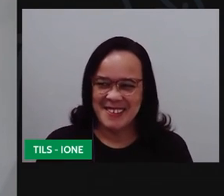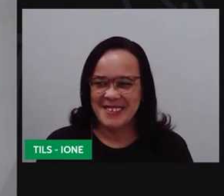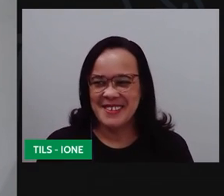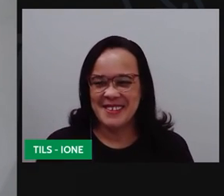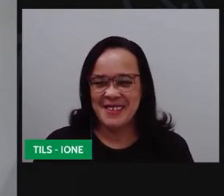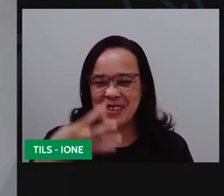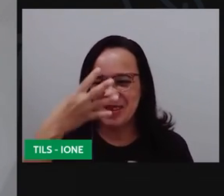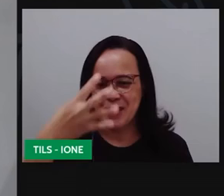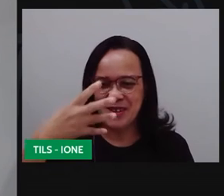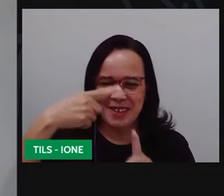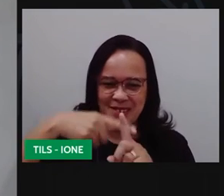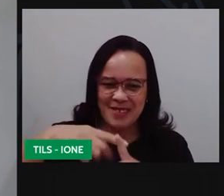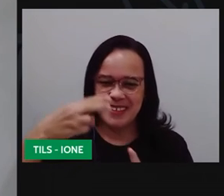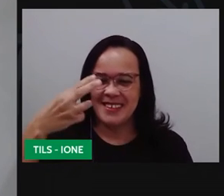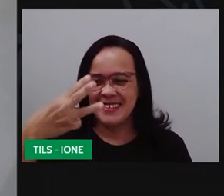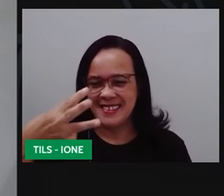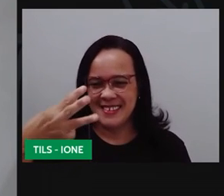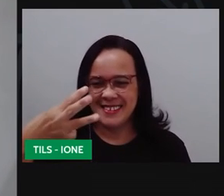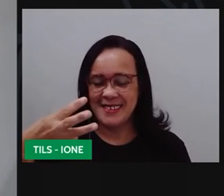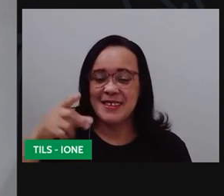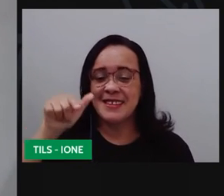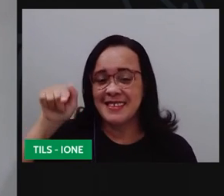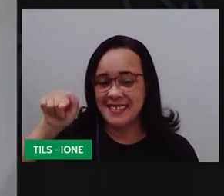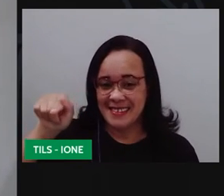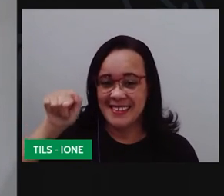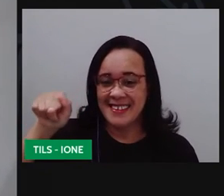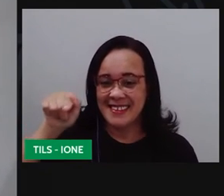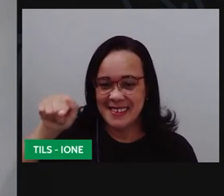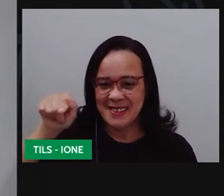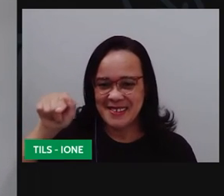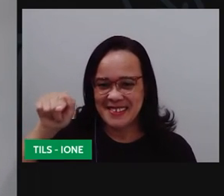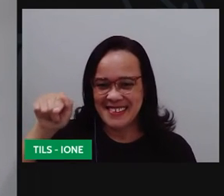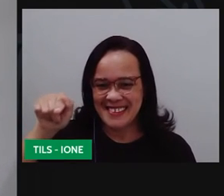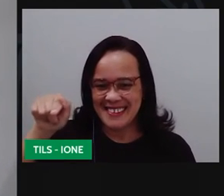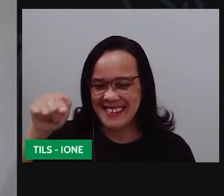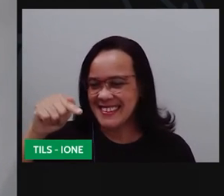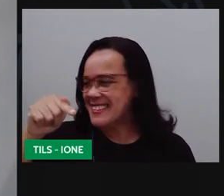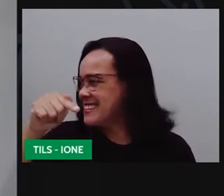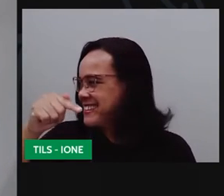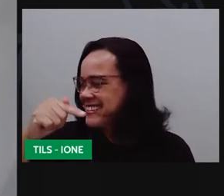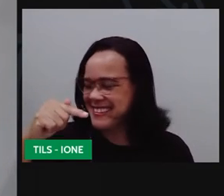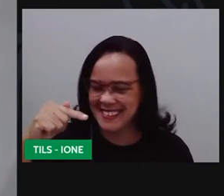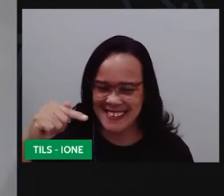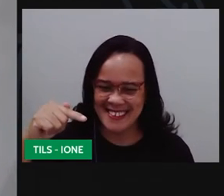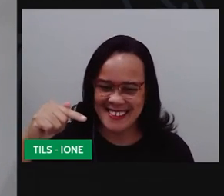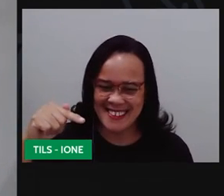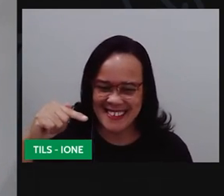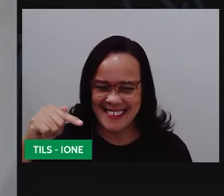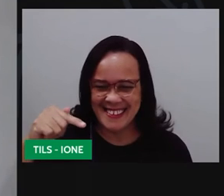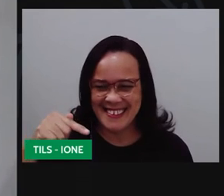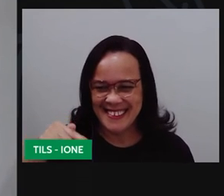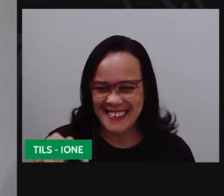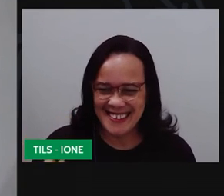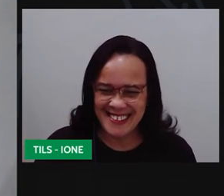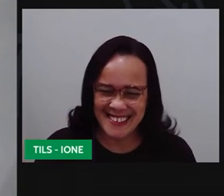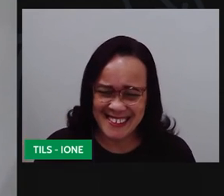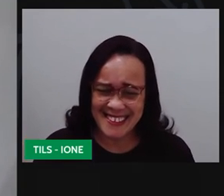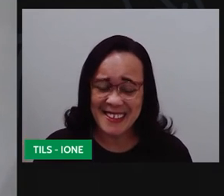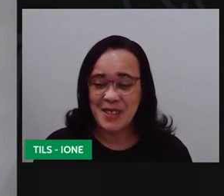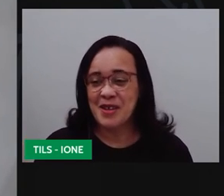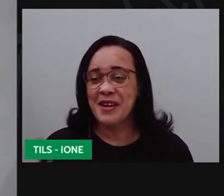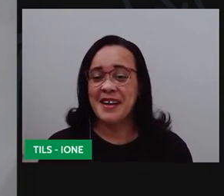Quatro mais três é o que sete Olha filho e lhe contar quem disse que é minha unha é feia foi Anderson tá